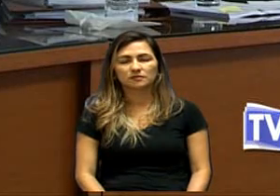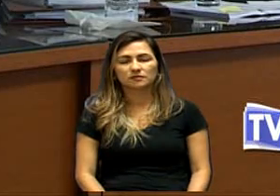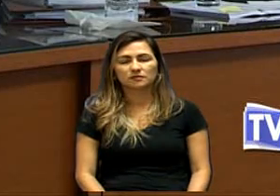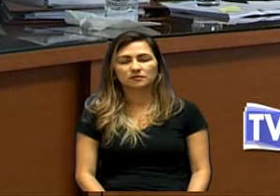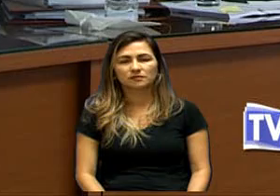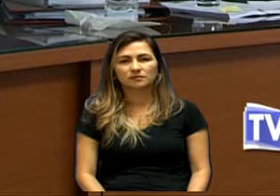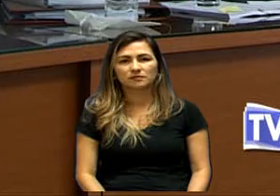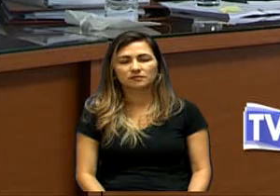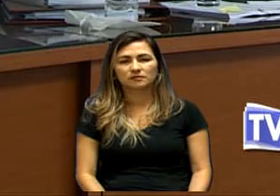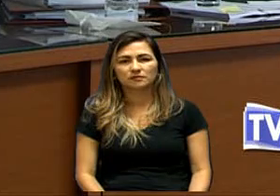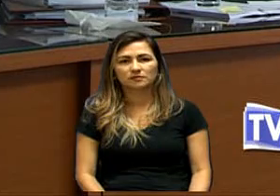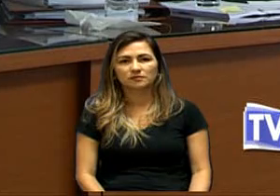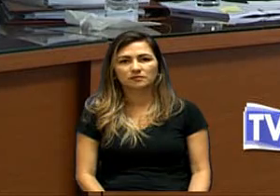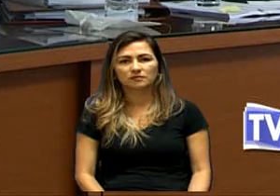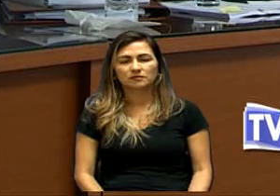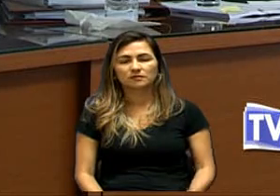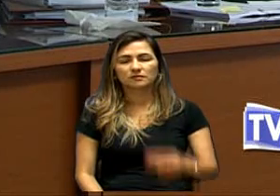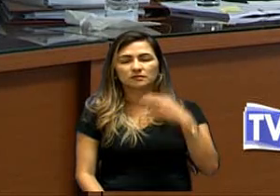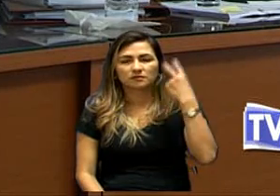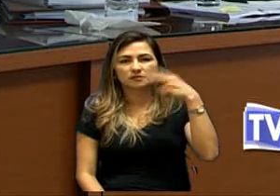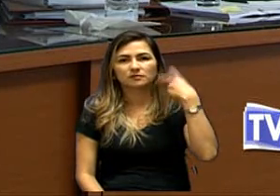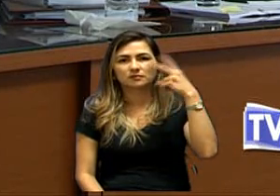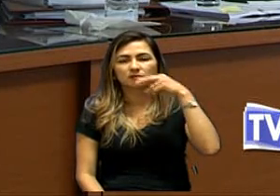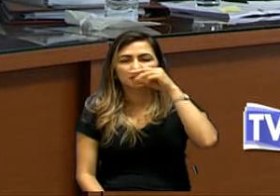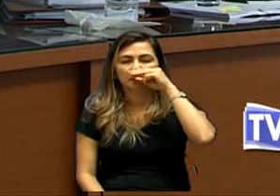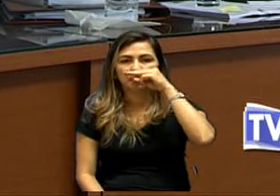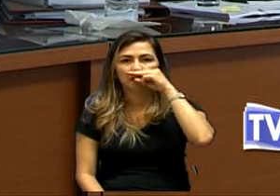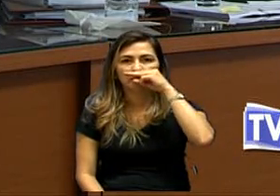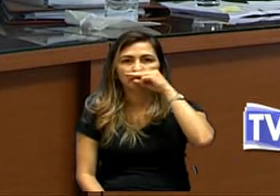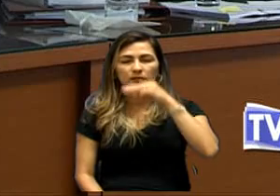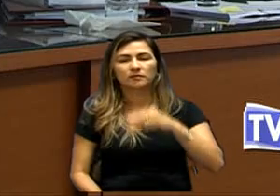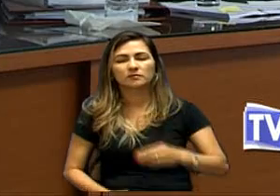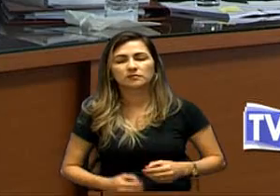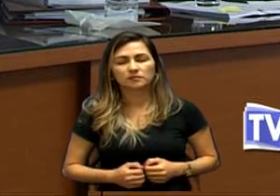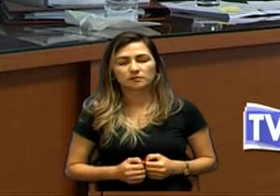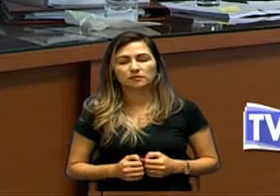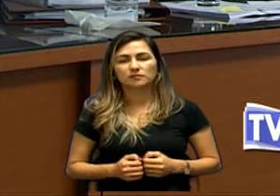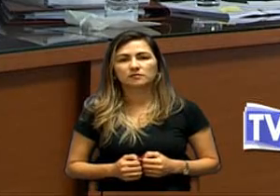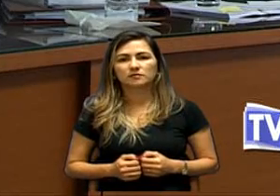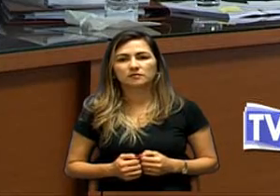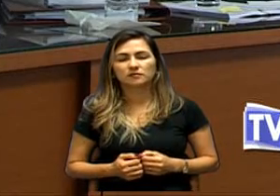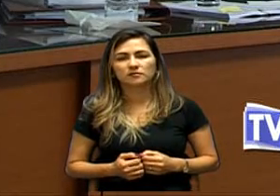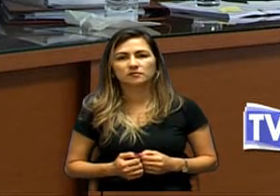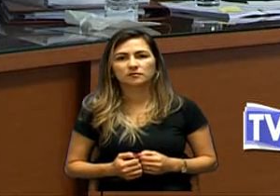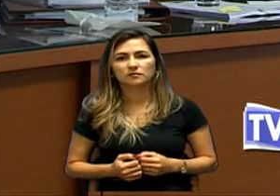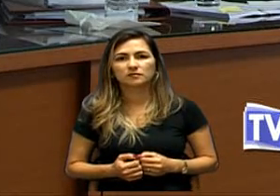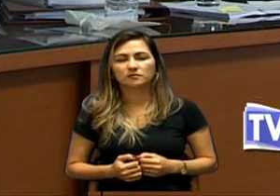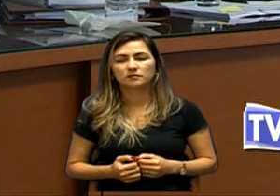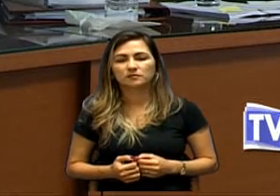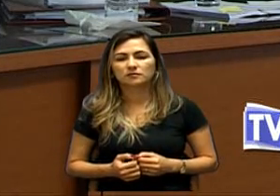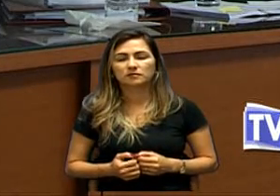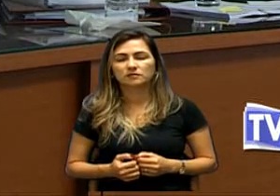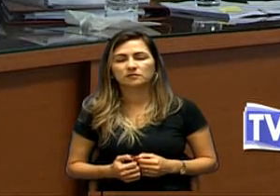Obrigado. Vereador Martinez, obrigado. Eu, vereador